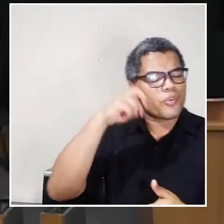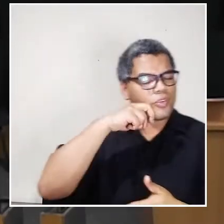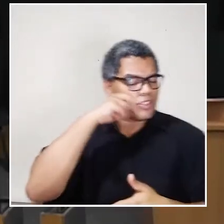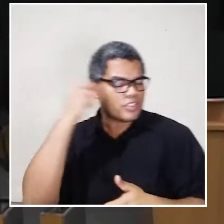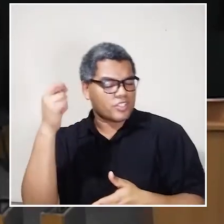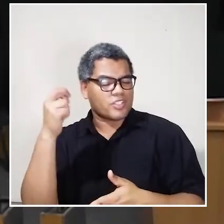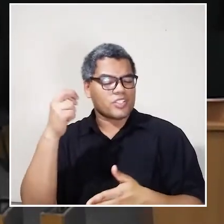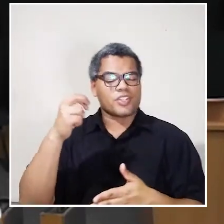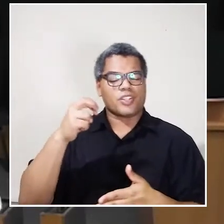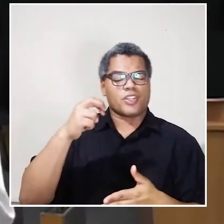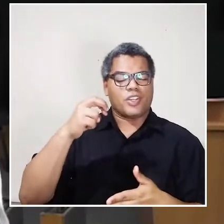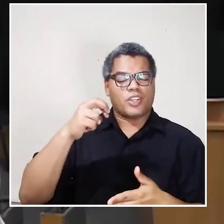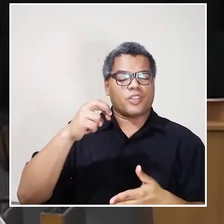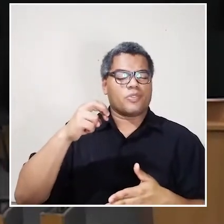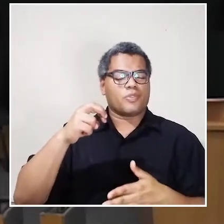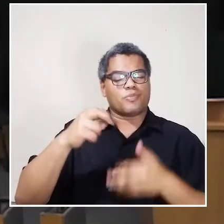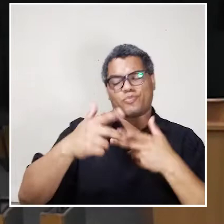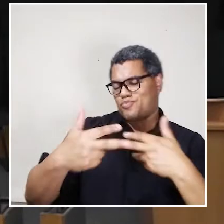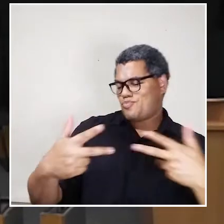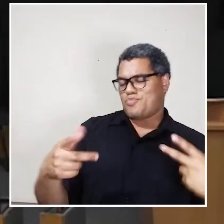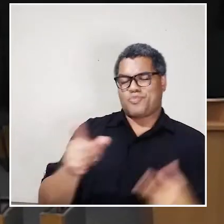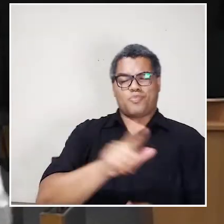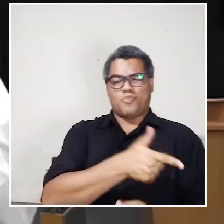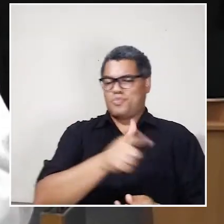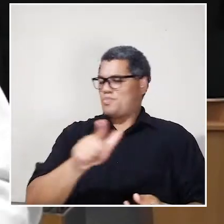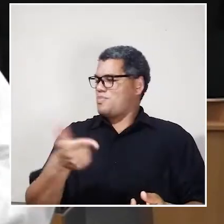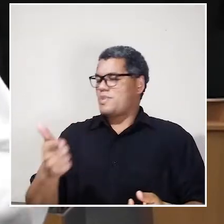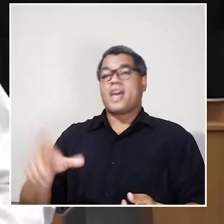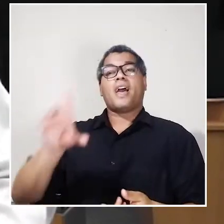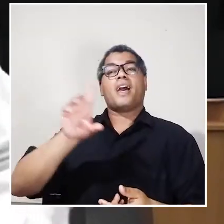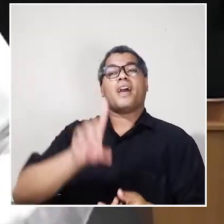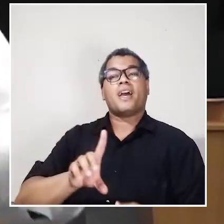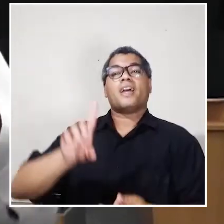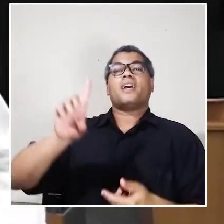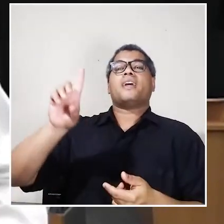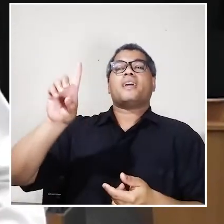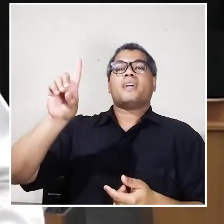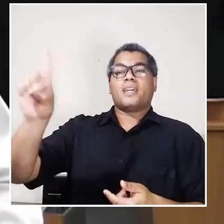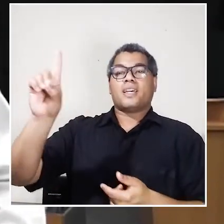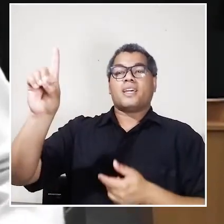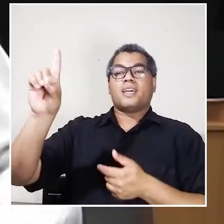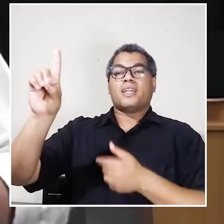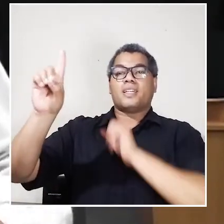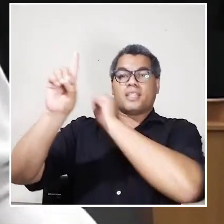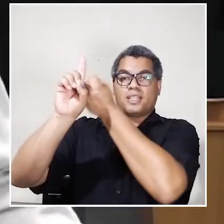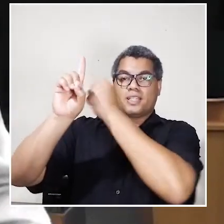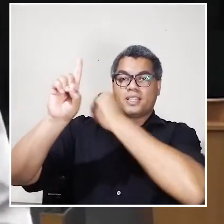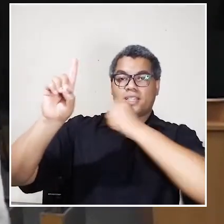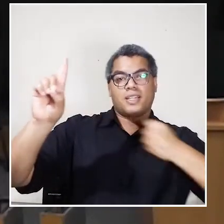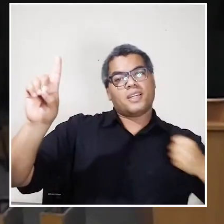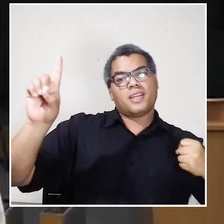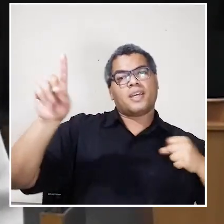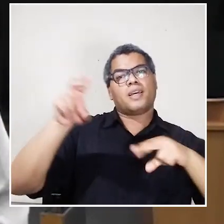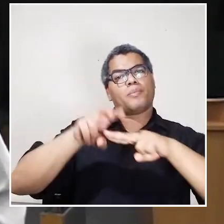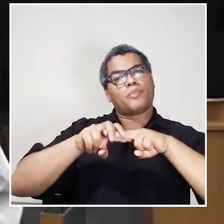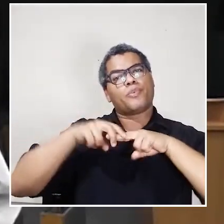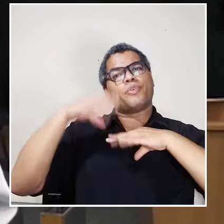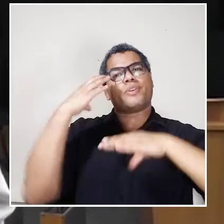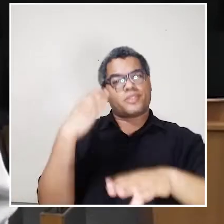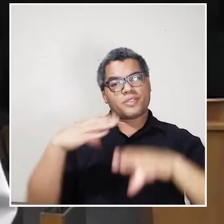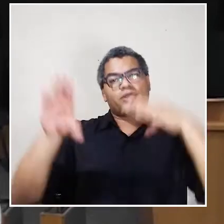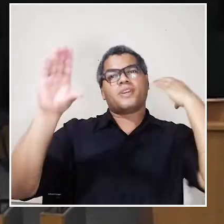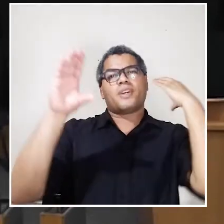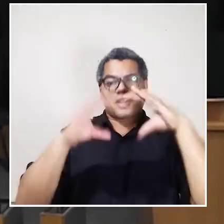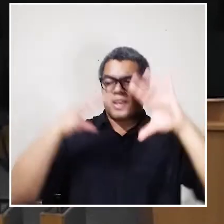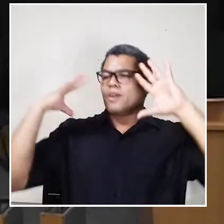constrangido, cerceado disso, daquilo outro. Ele é o Deus grandioso e por isso a gente